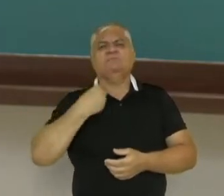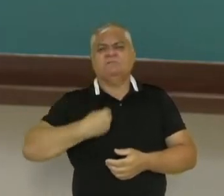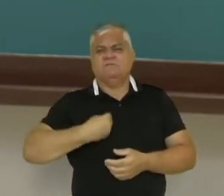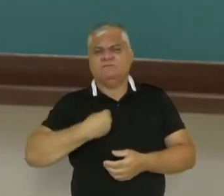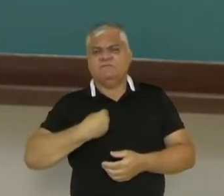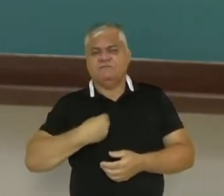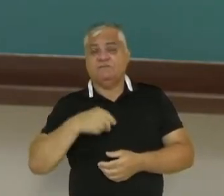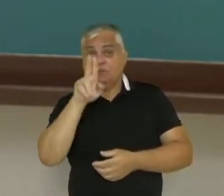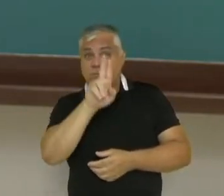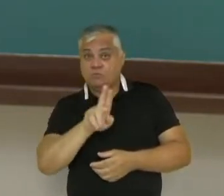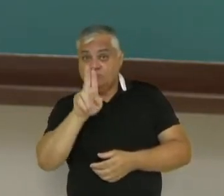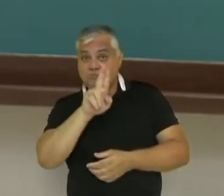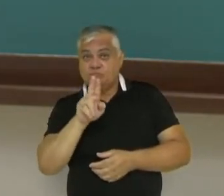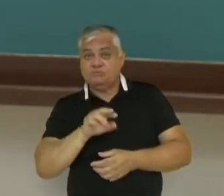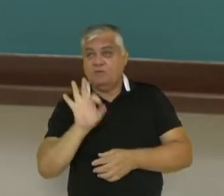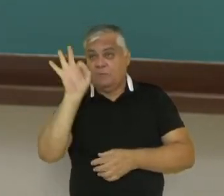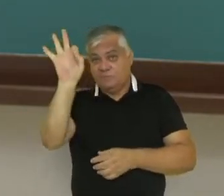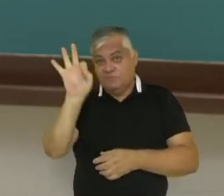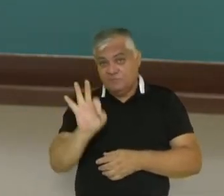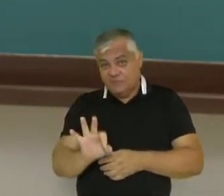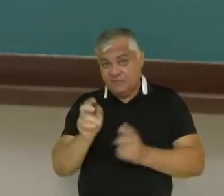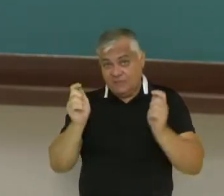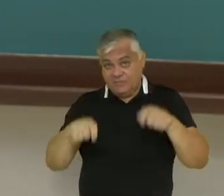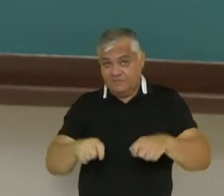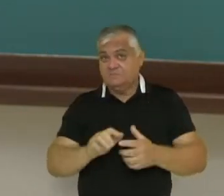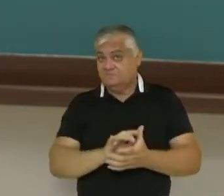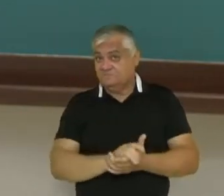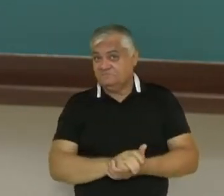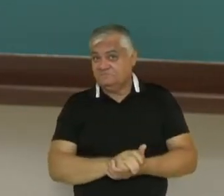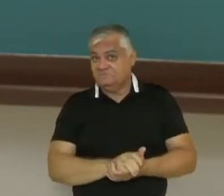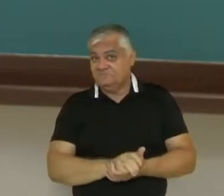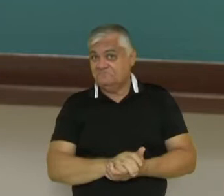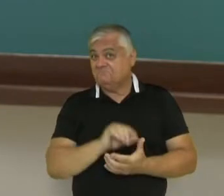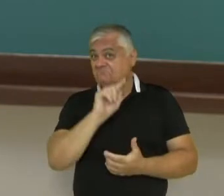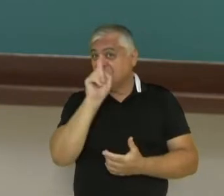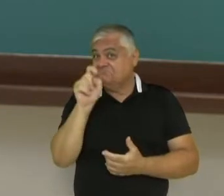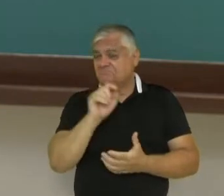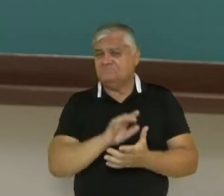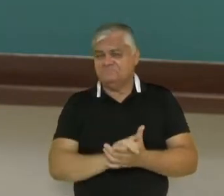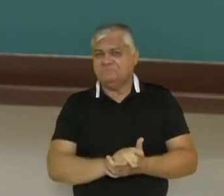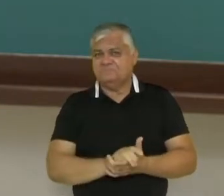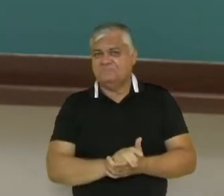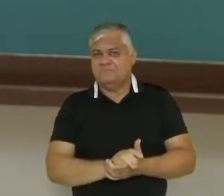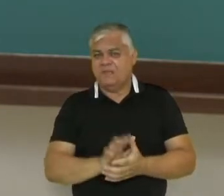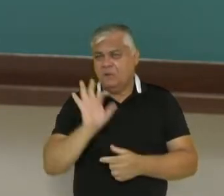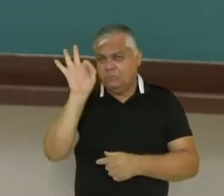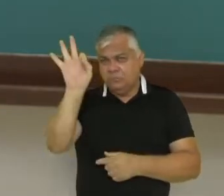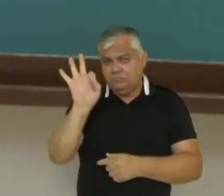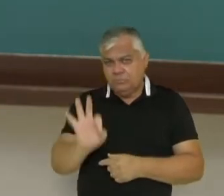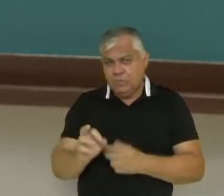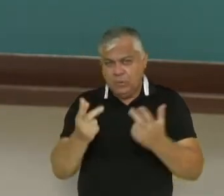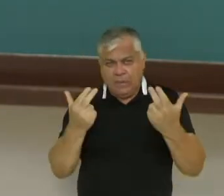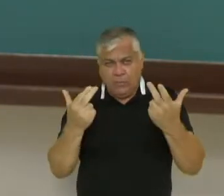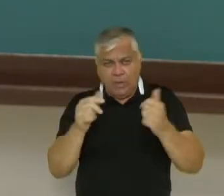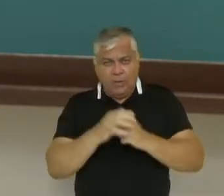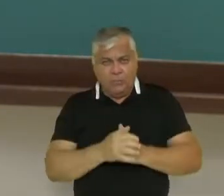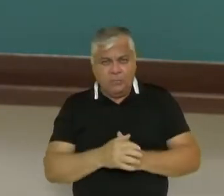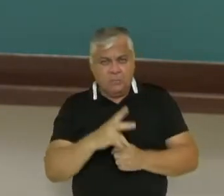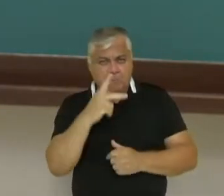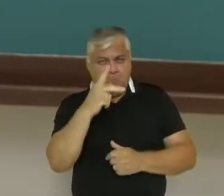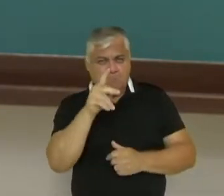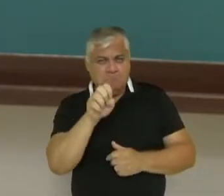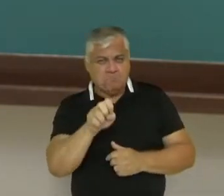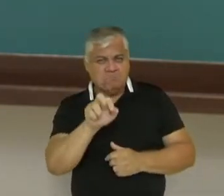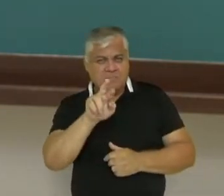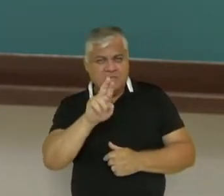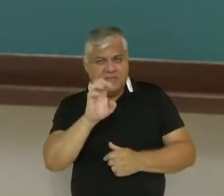em que o símbolo porcentagem é utilizado? Percentual, será que é o mesmo que porcentagem? Você